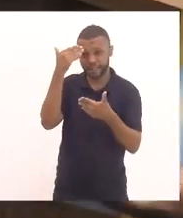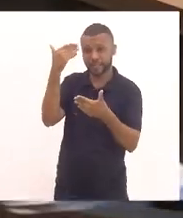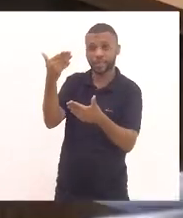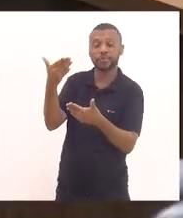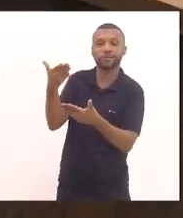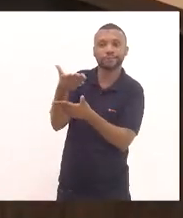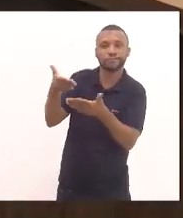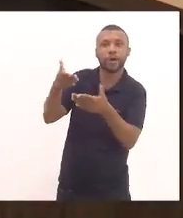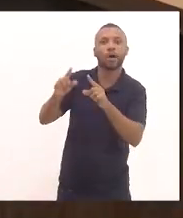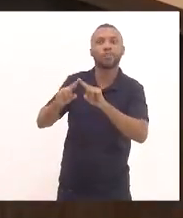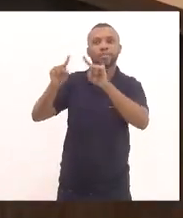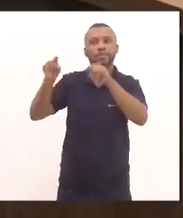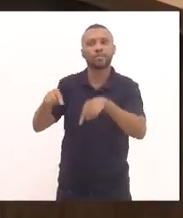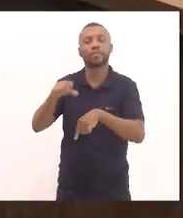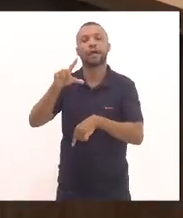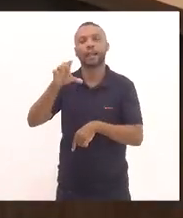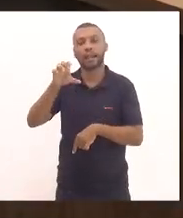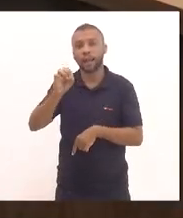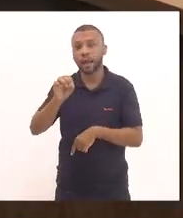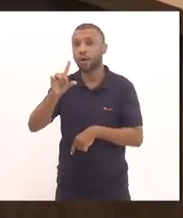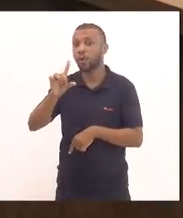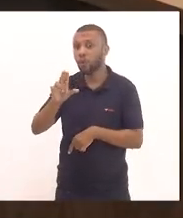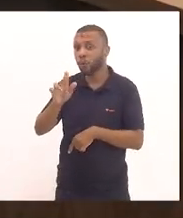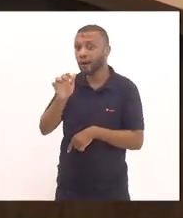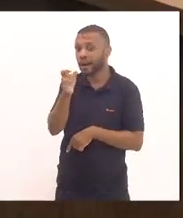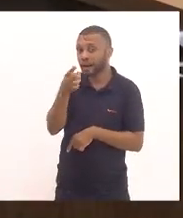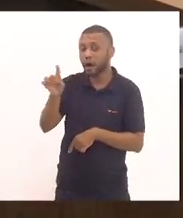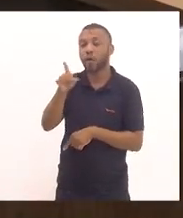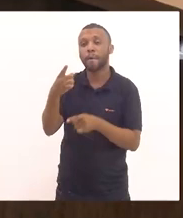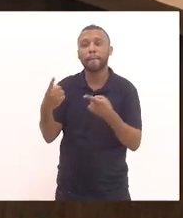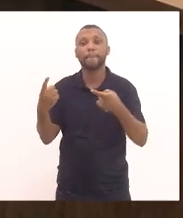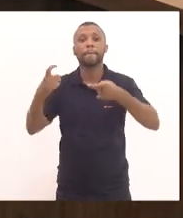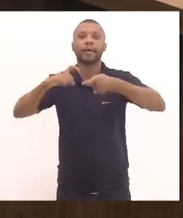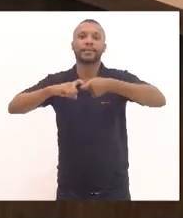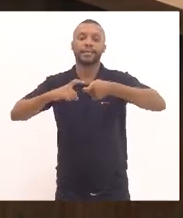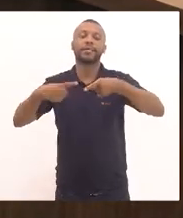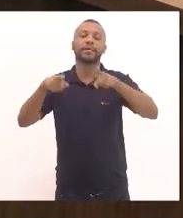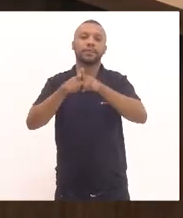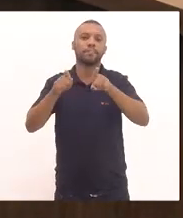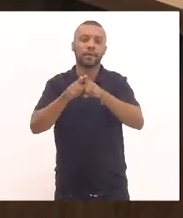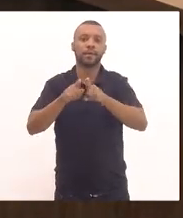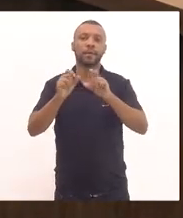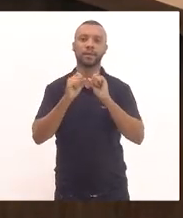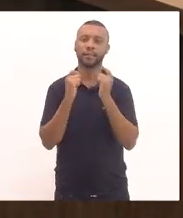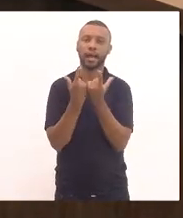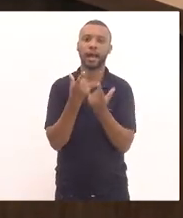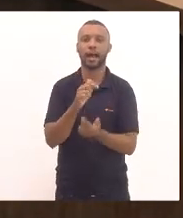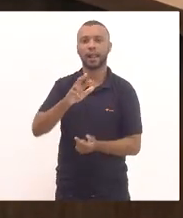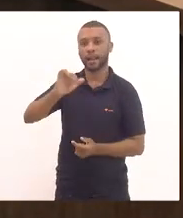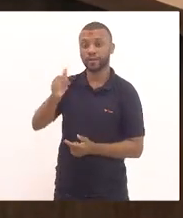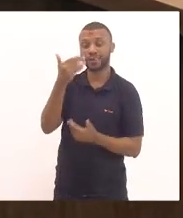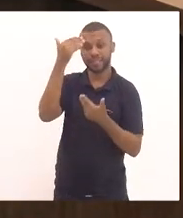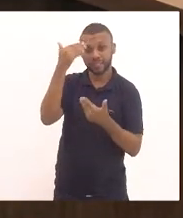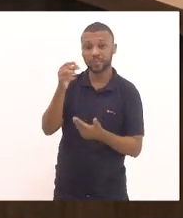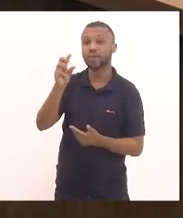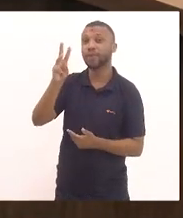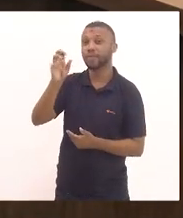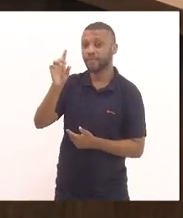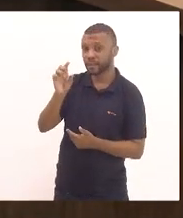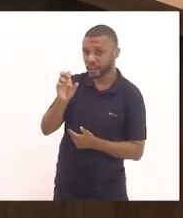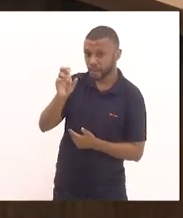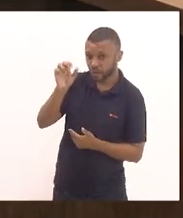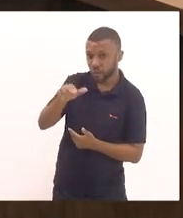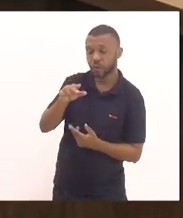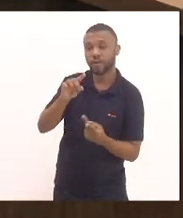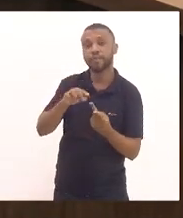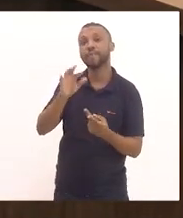ao servidor Léo Lugão, uma parceria aqui também da Alerj. Agradeço o Wanderson e também Felipe